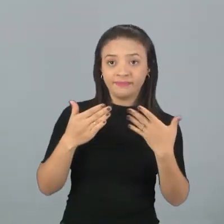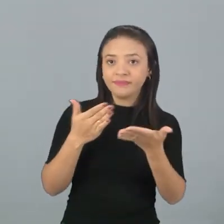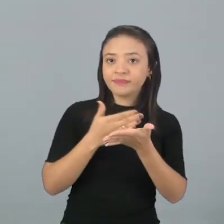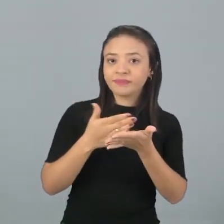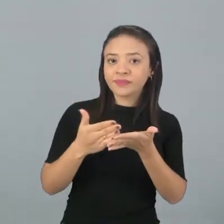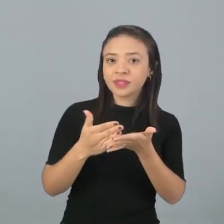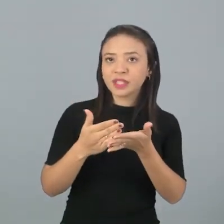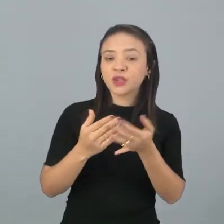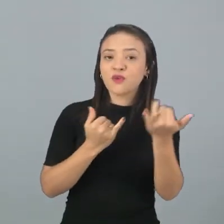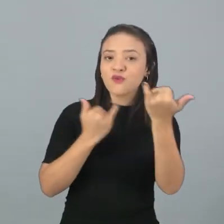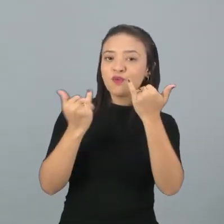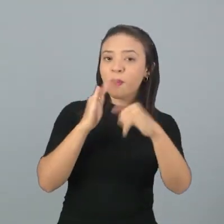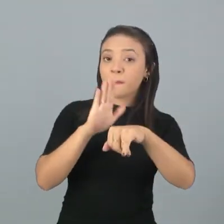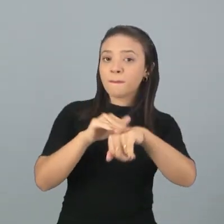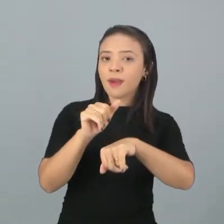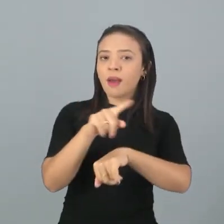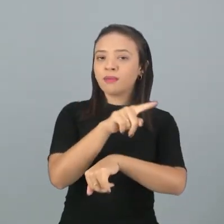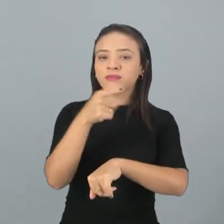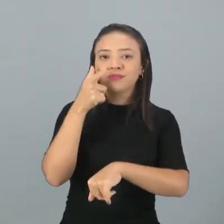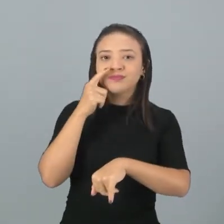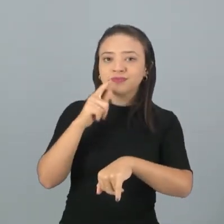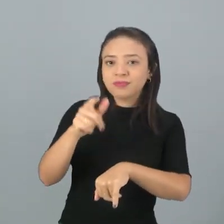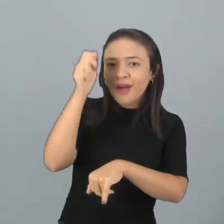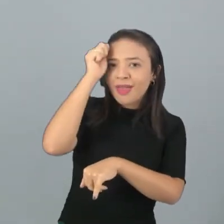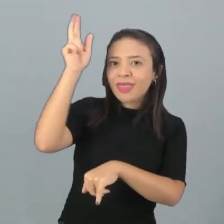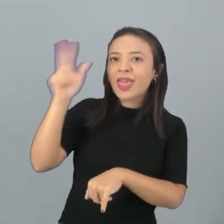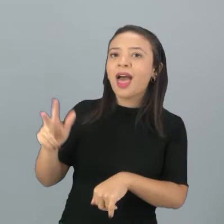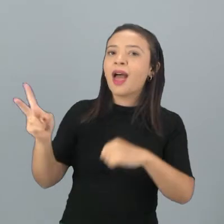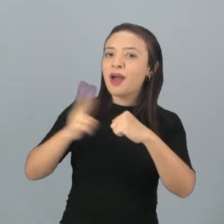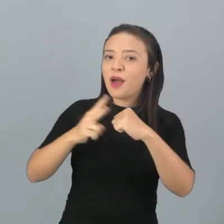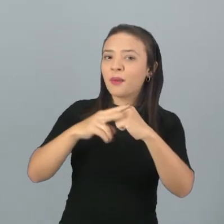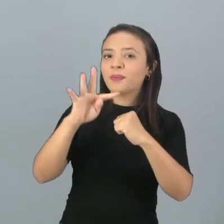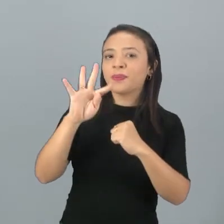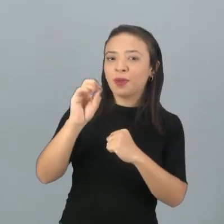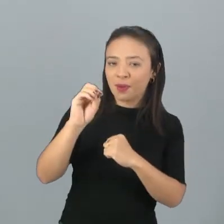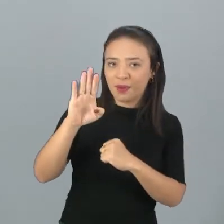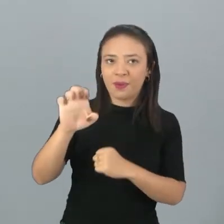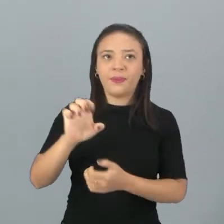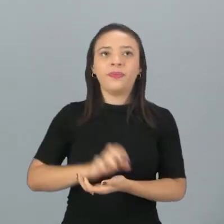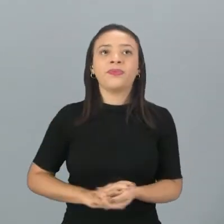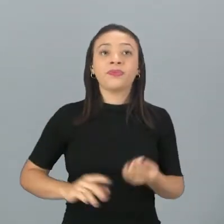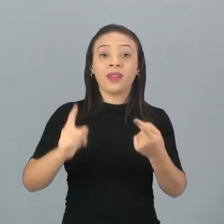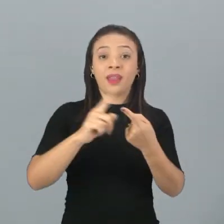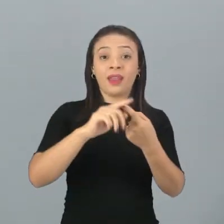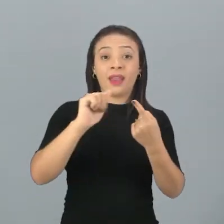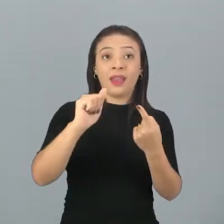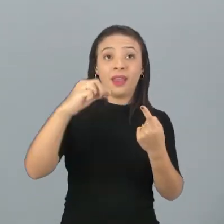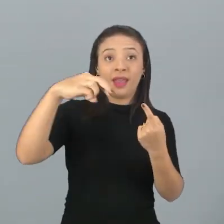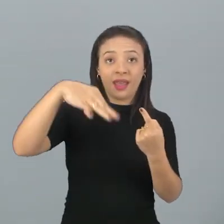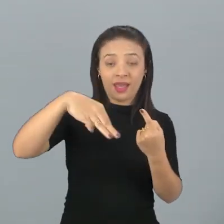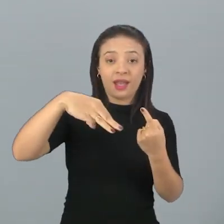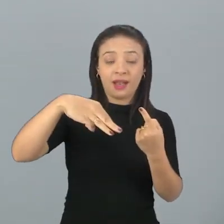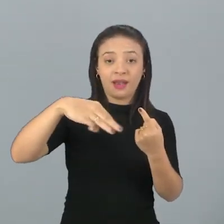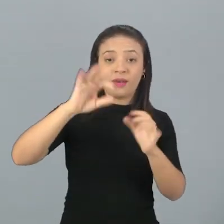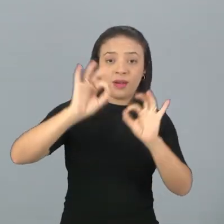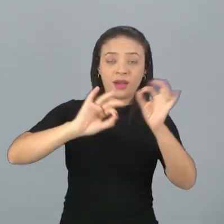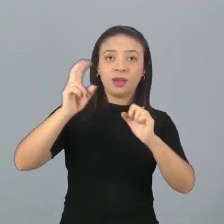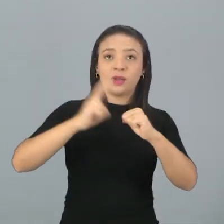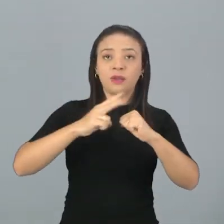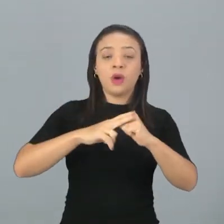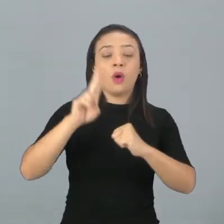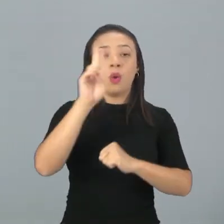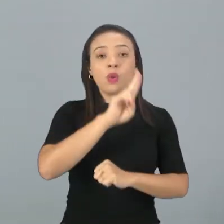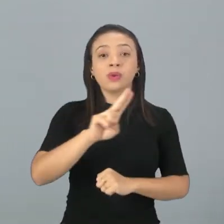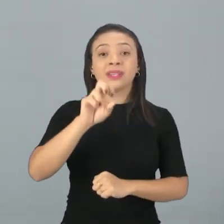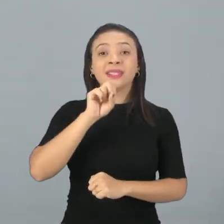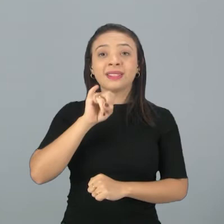aqui a algumas dicas para que vocês fiquem bem espertos aí quanto ao verbo to be. O am, a conjugação do verbo to be am, a gente